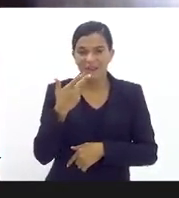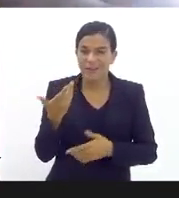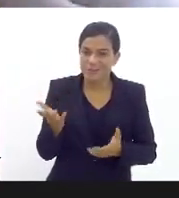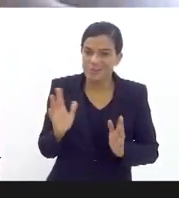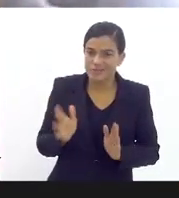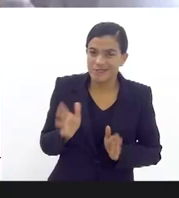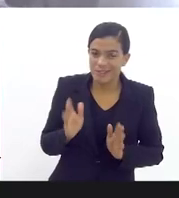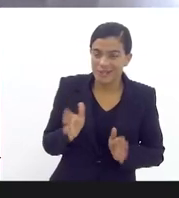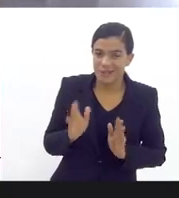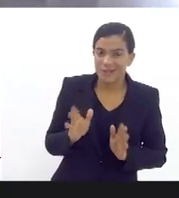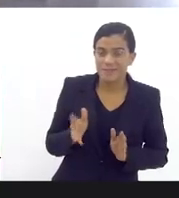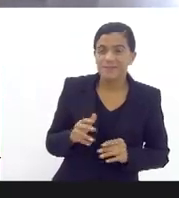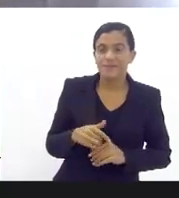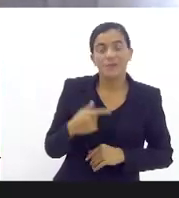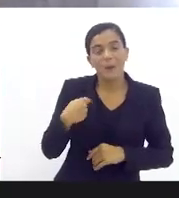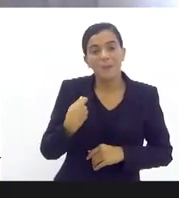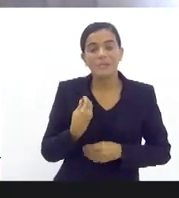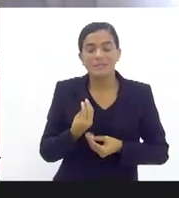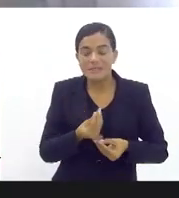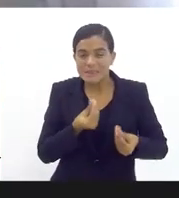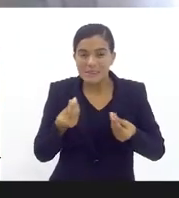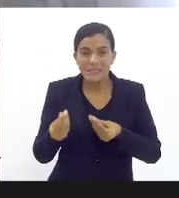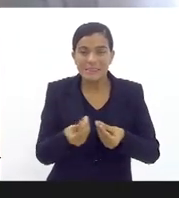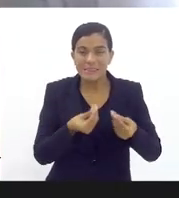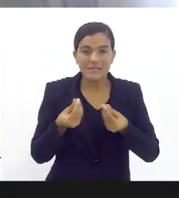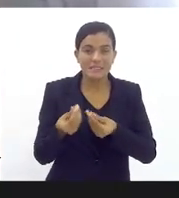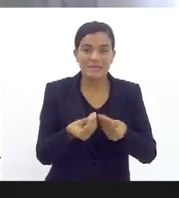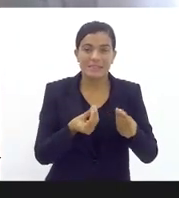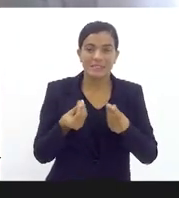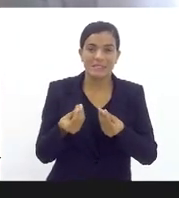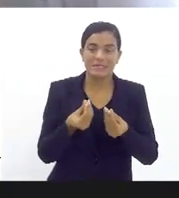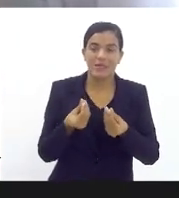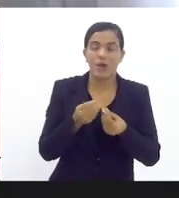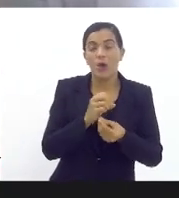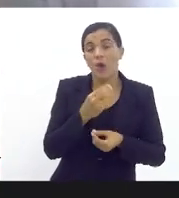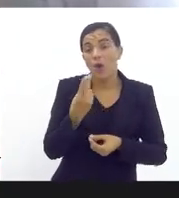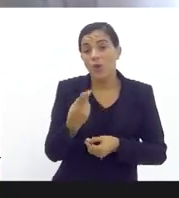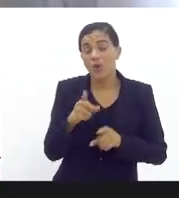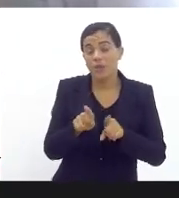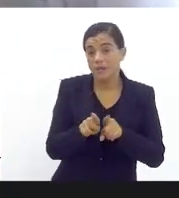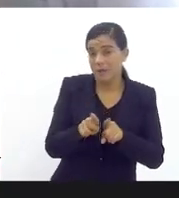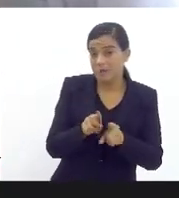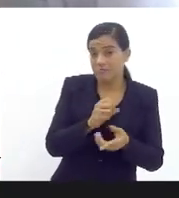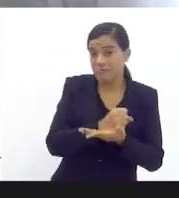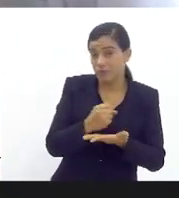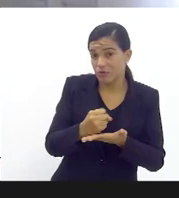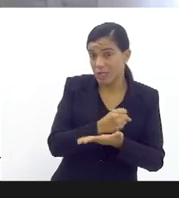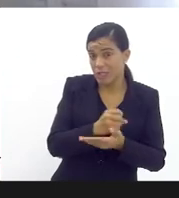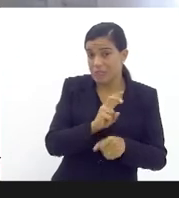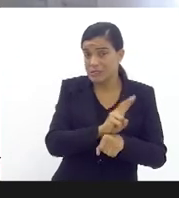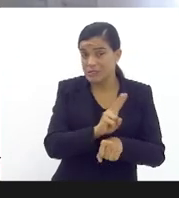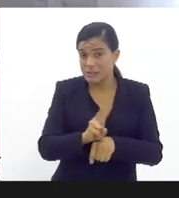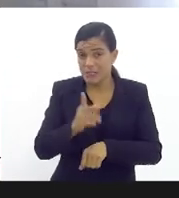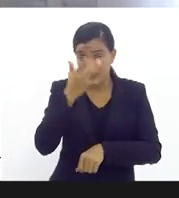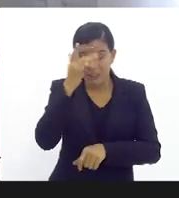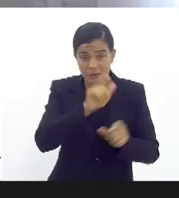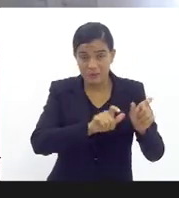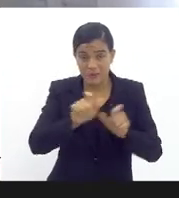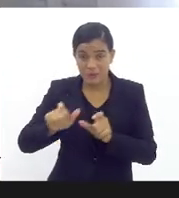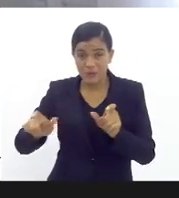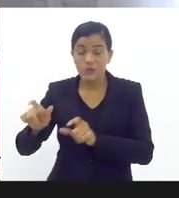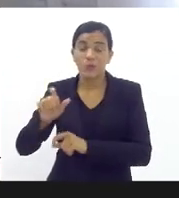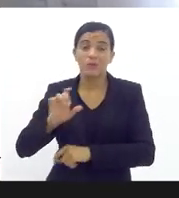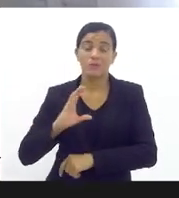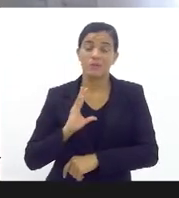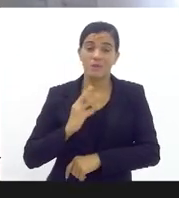momento de sensibilização ou então de contratação e tokenização das pessoas trans e travestis